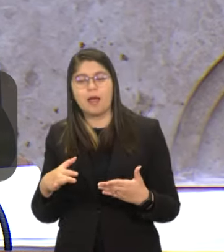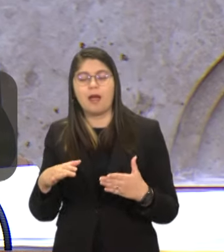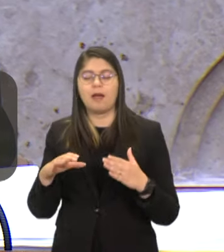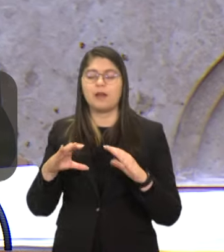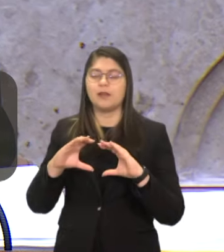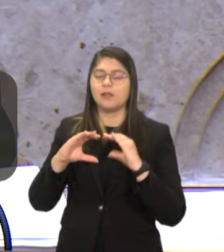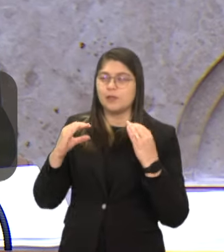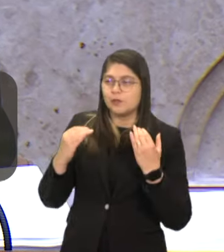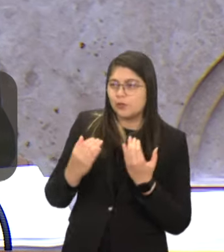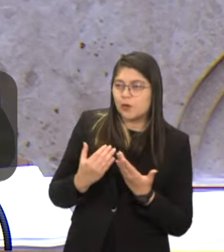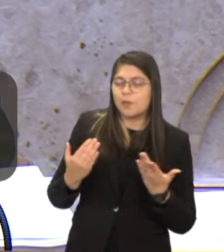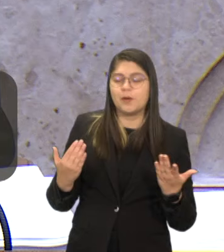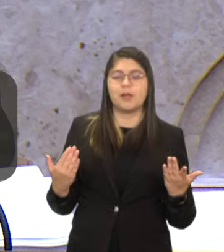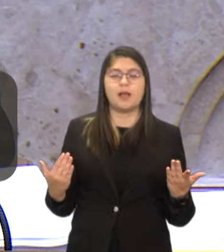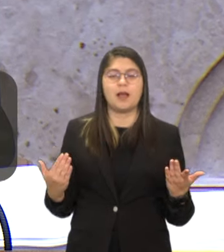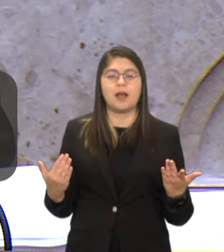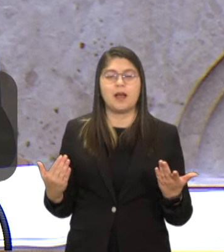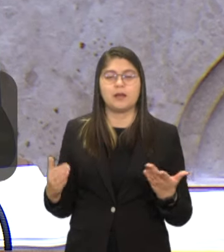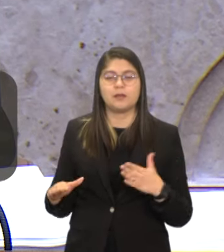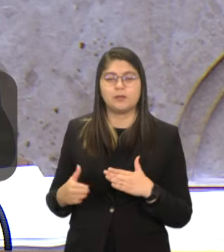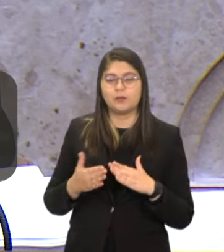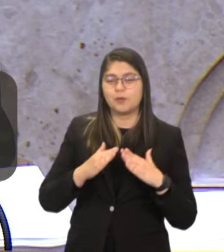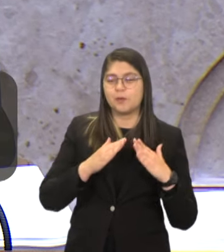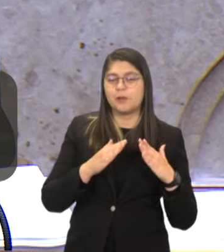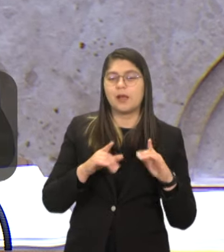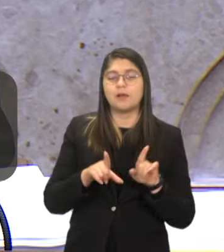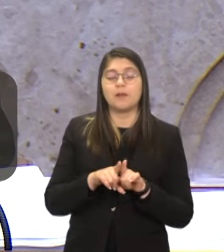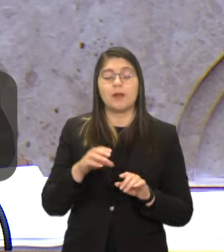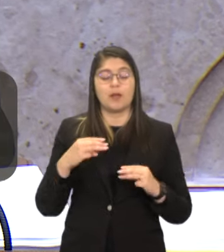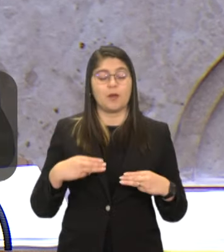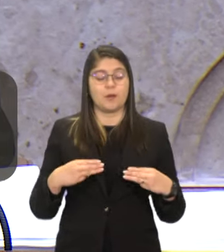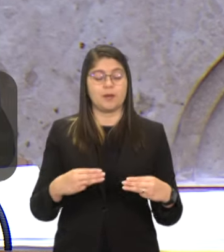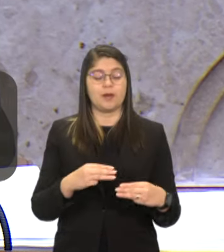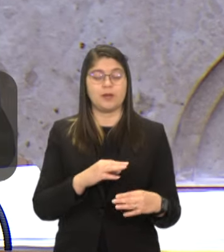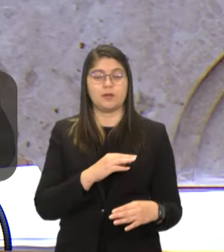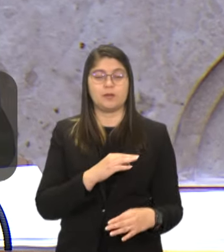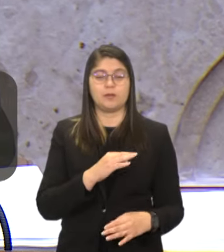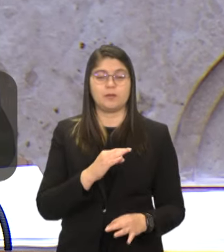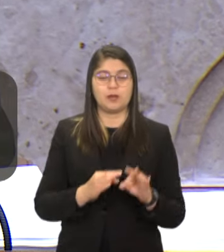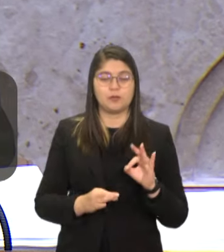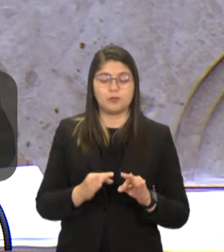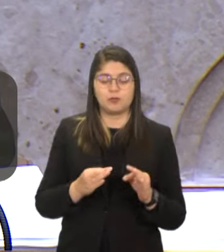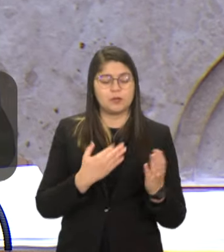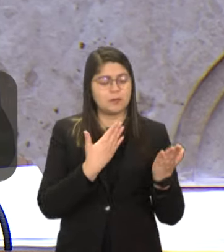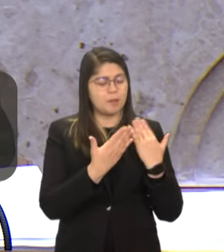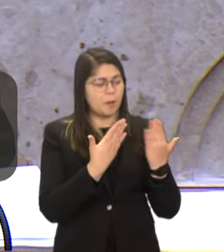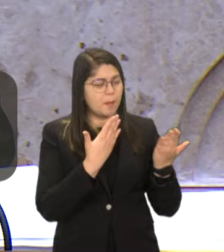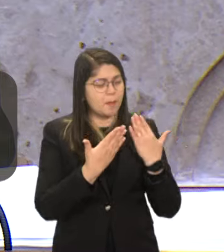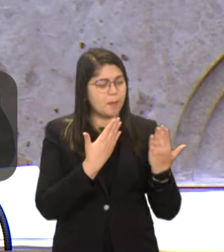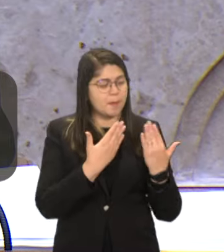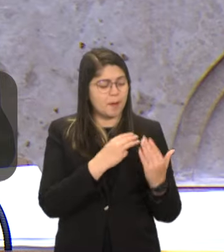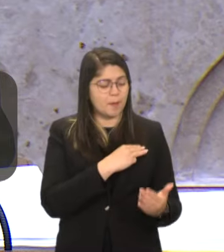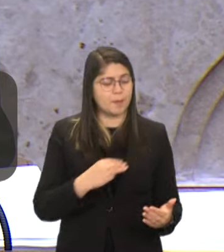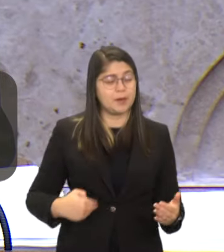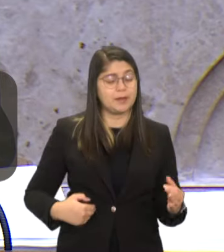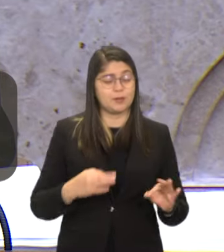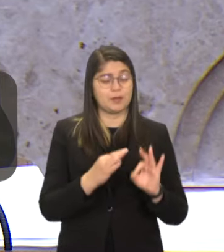comunidades. Estive com o ministro da Justiça, onde tivemos uma longa conversa, estive com o presidente